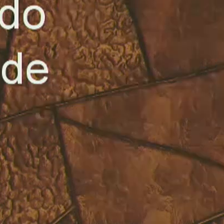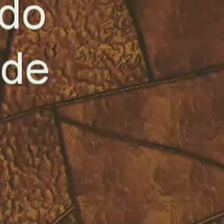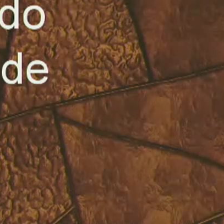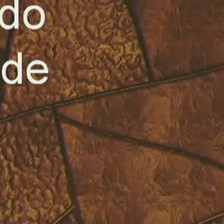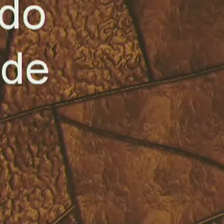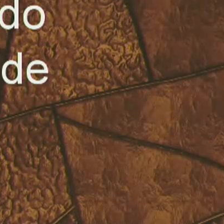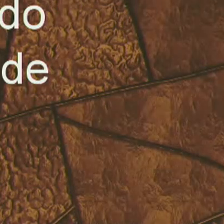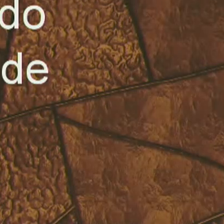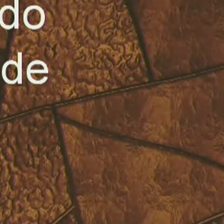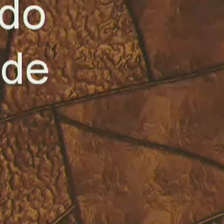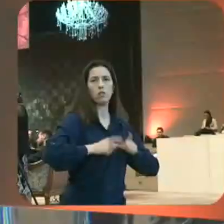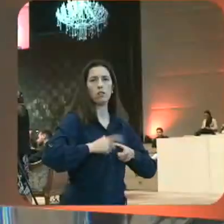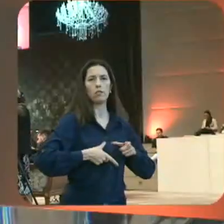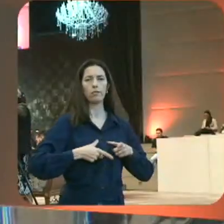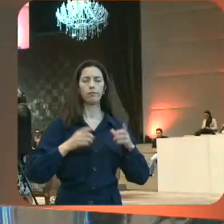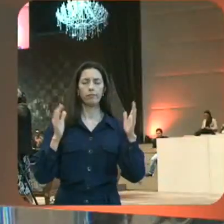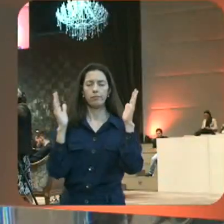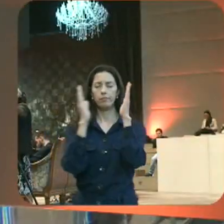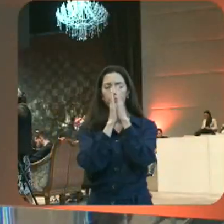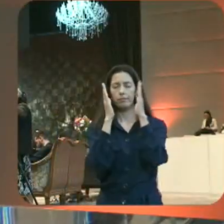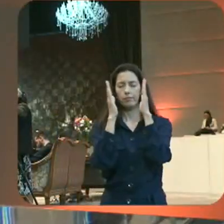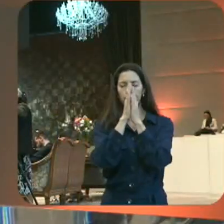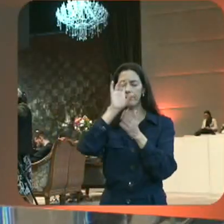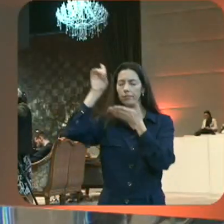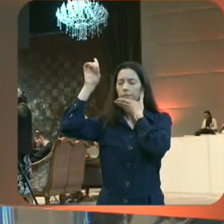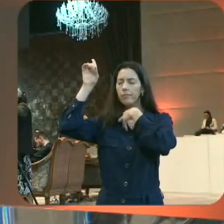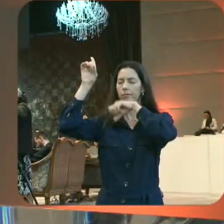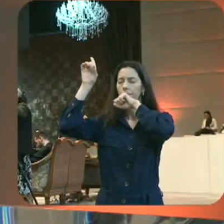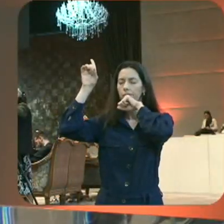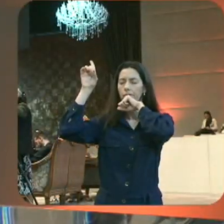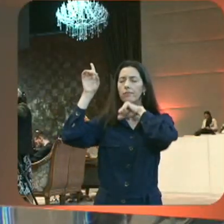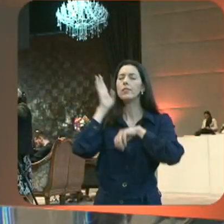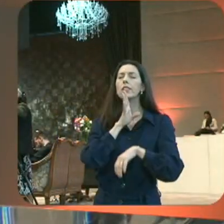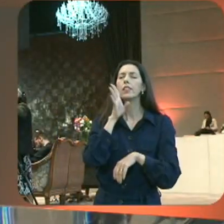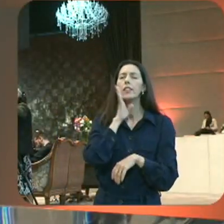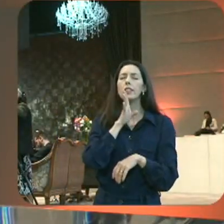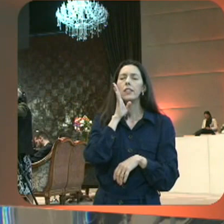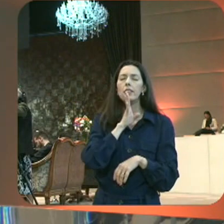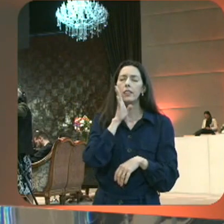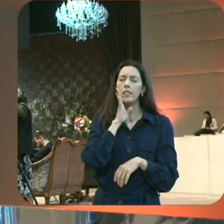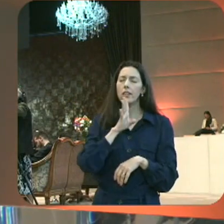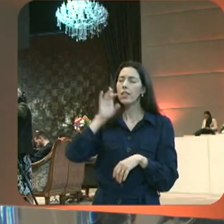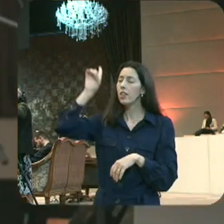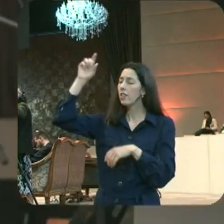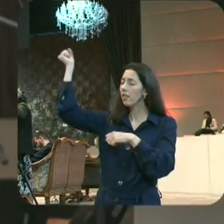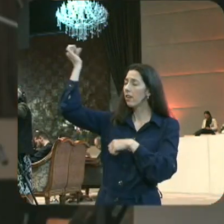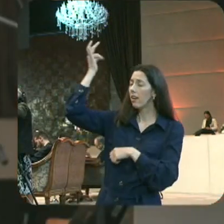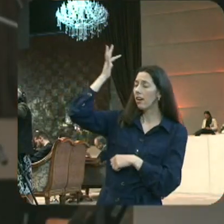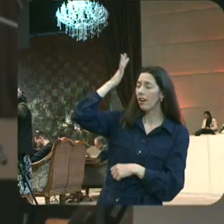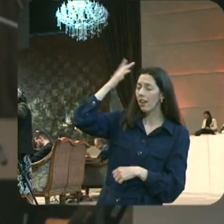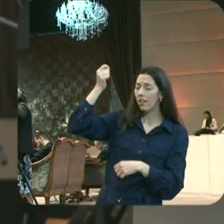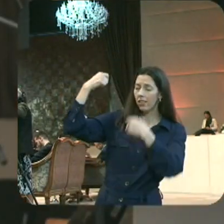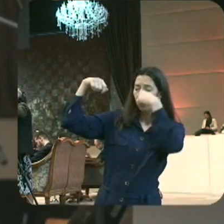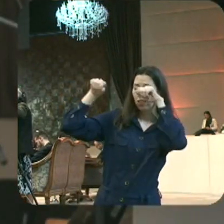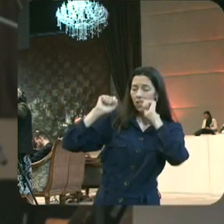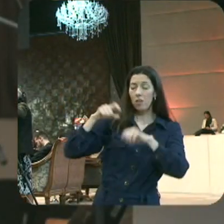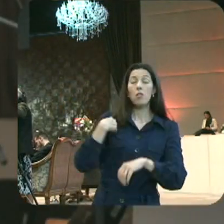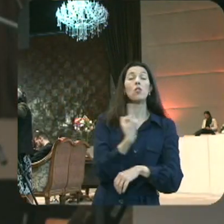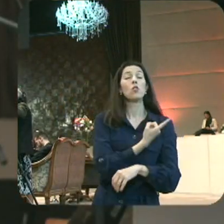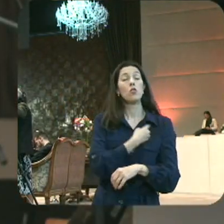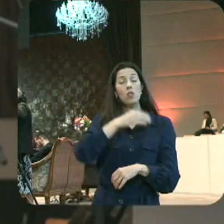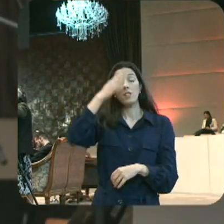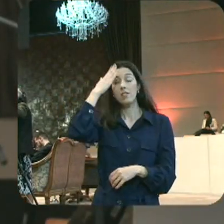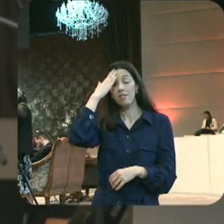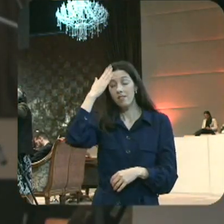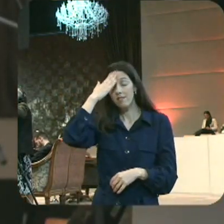Israel. Pai querido, nesta hora, dá-nos a tua graça, para que a gente não apenas compreenda o que está